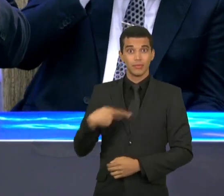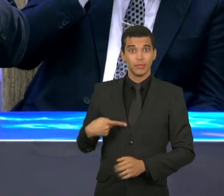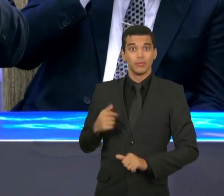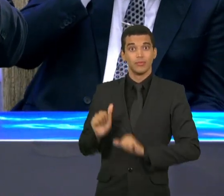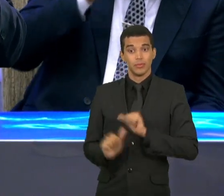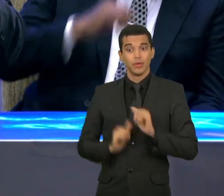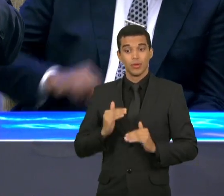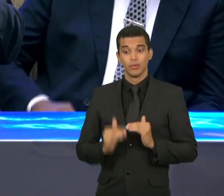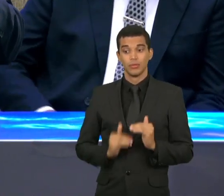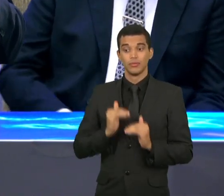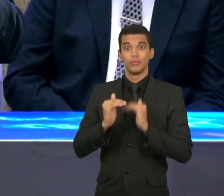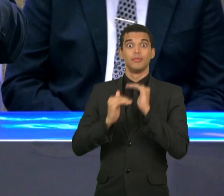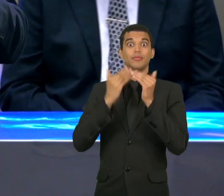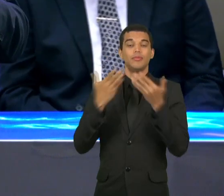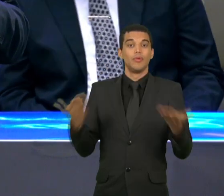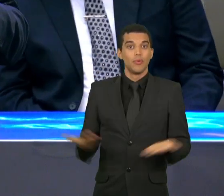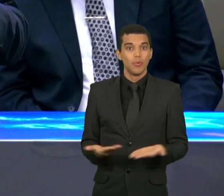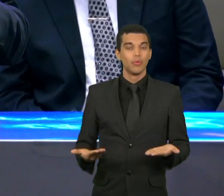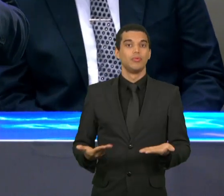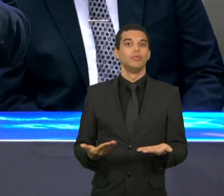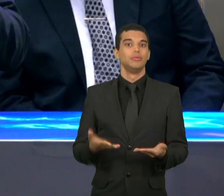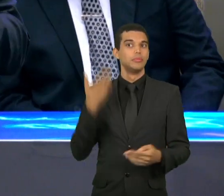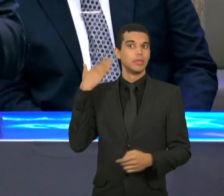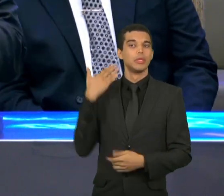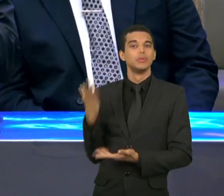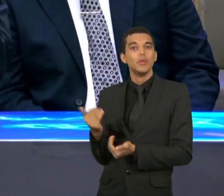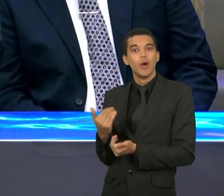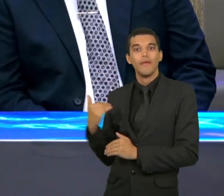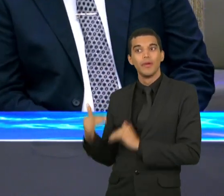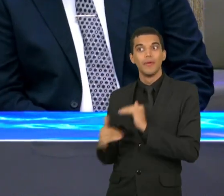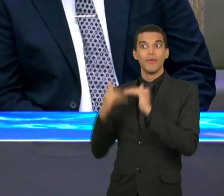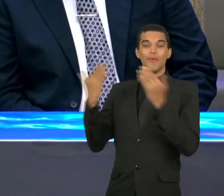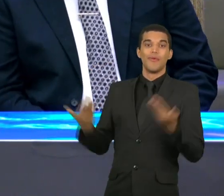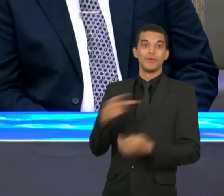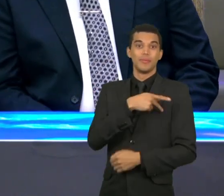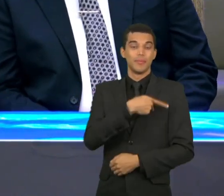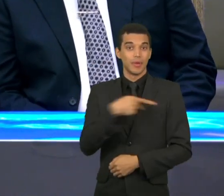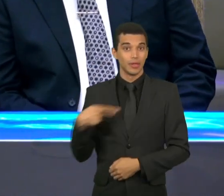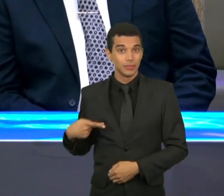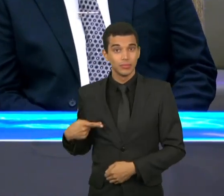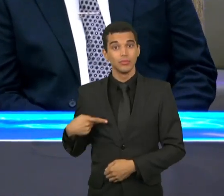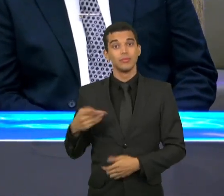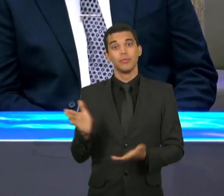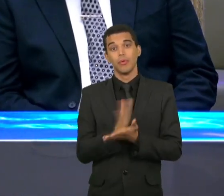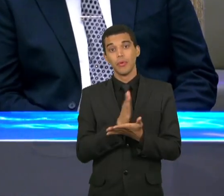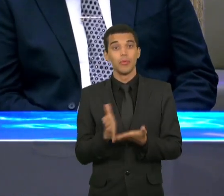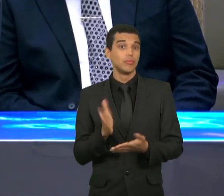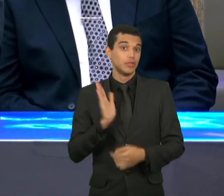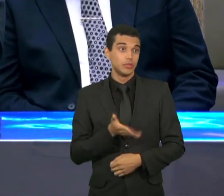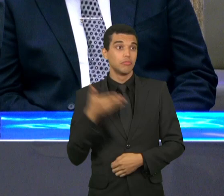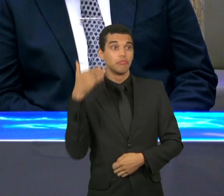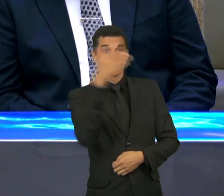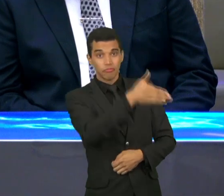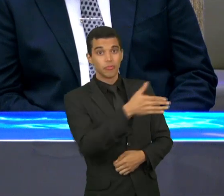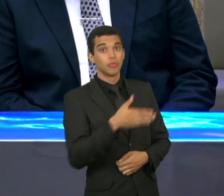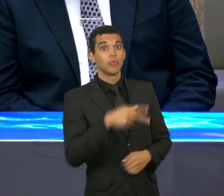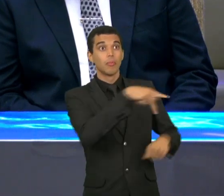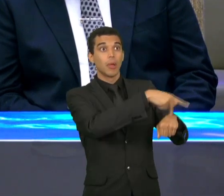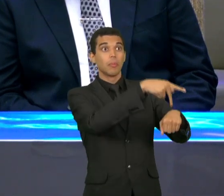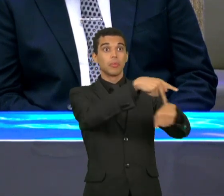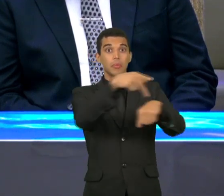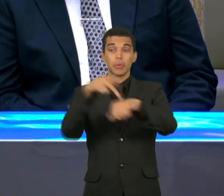hoje já estão servindo como pastores, outros já estiveram no campo missionário. E o que